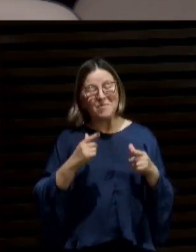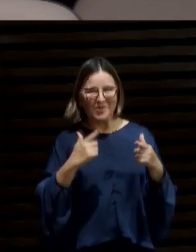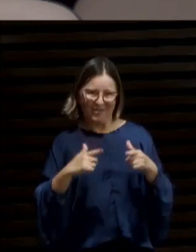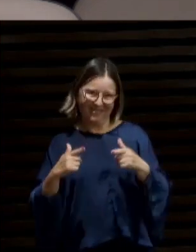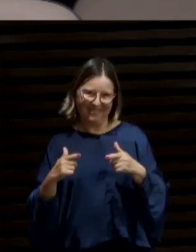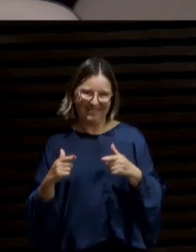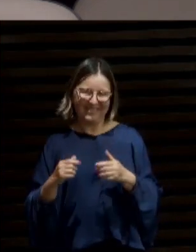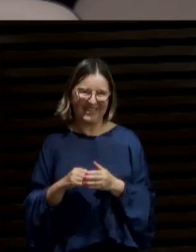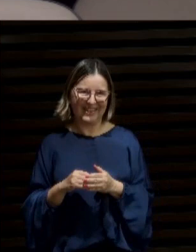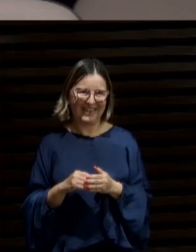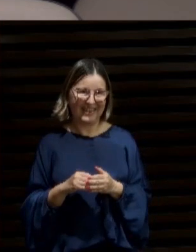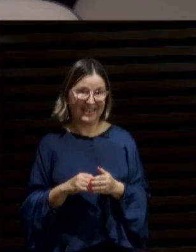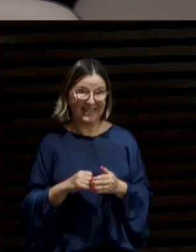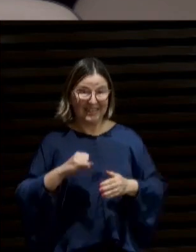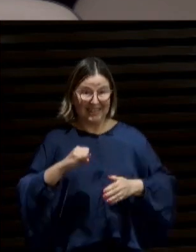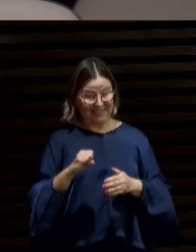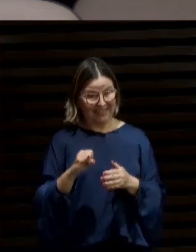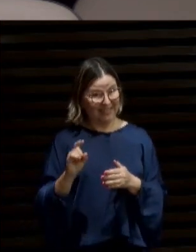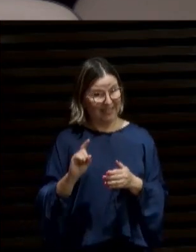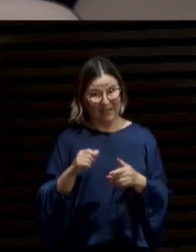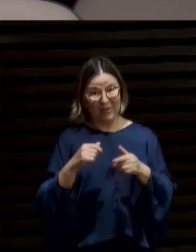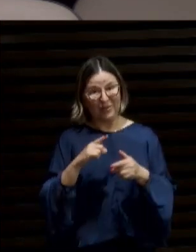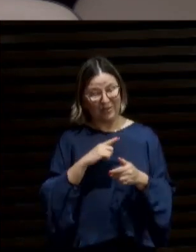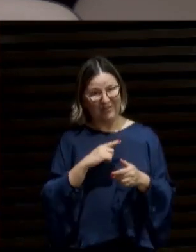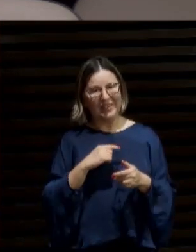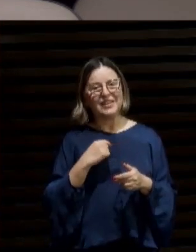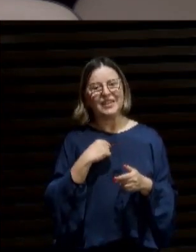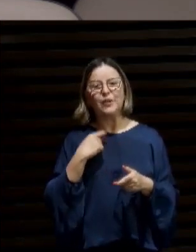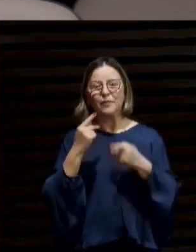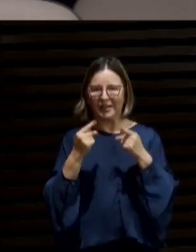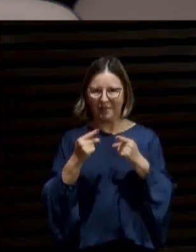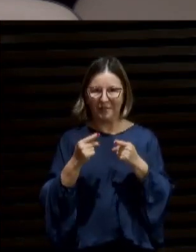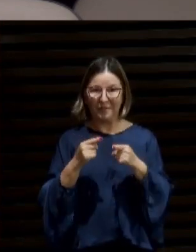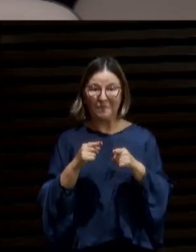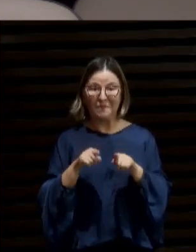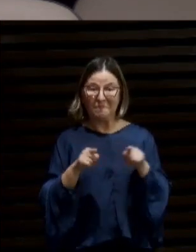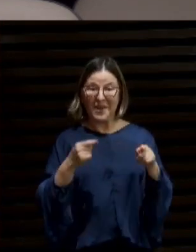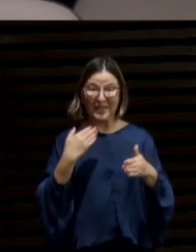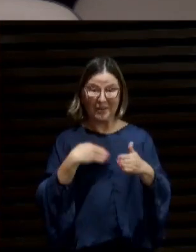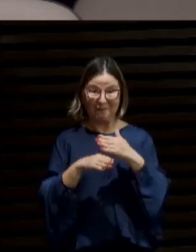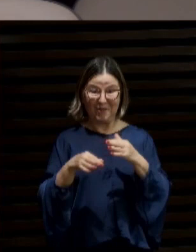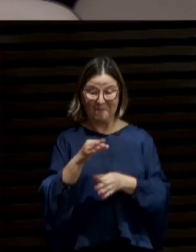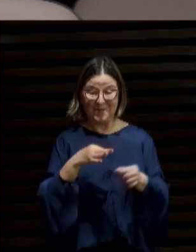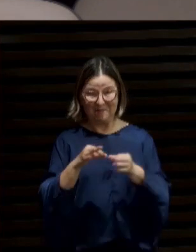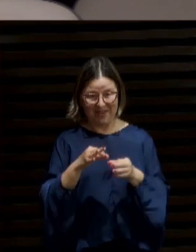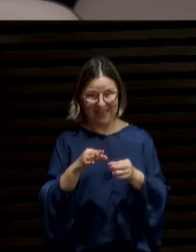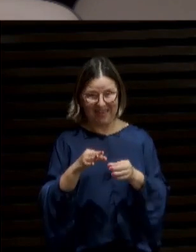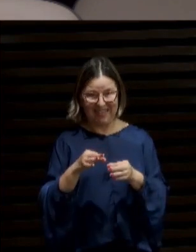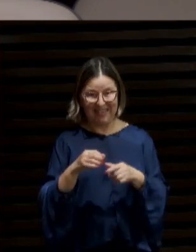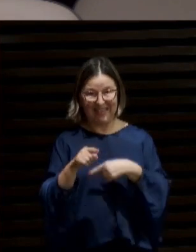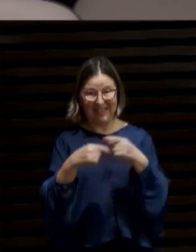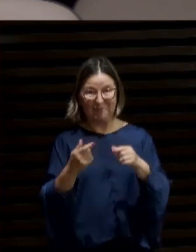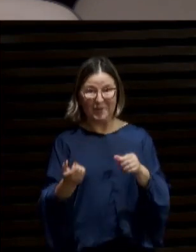assim, eu teria dito, vou preparar-vos lugar, e quando eu for preparar, voltarei para vós outros. Jesus quer